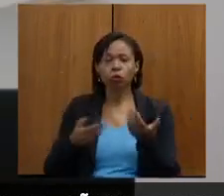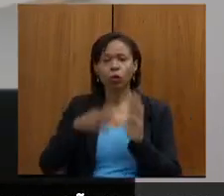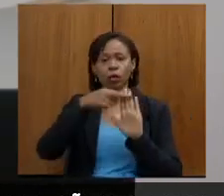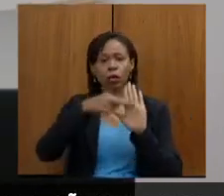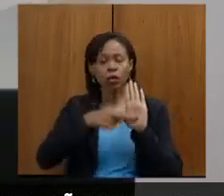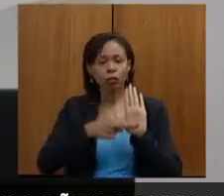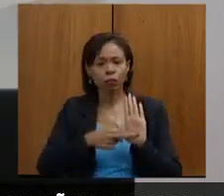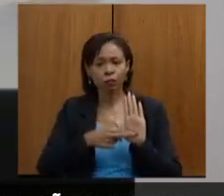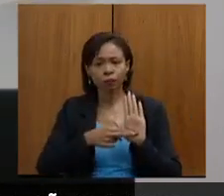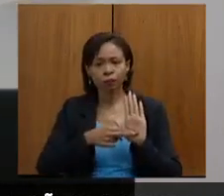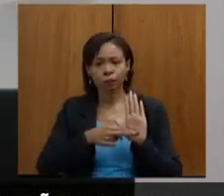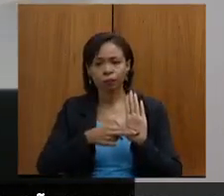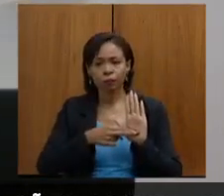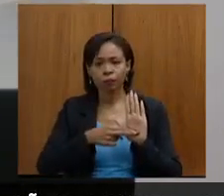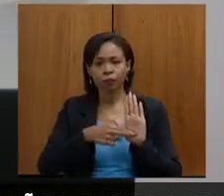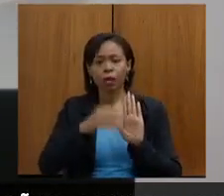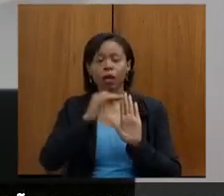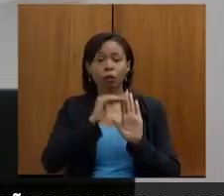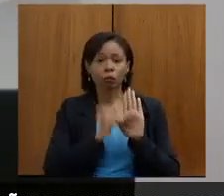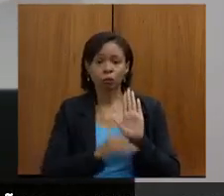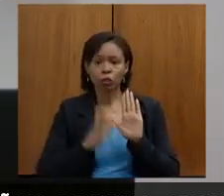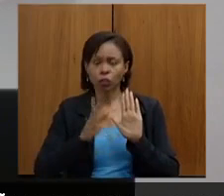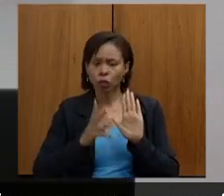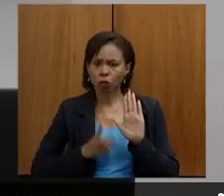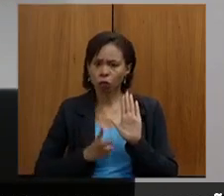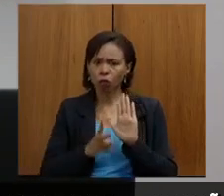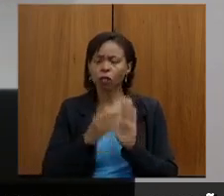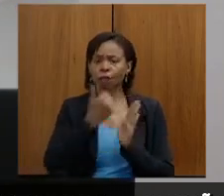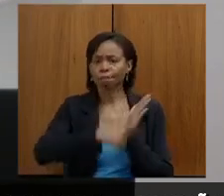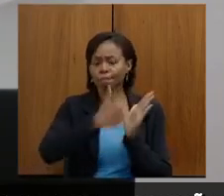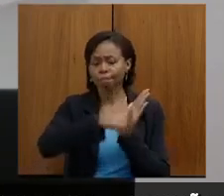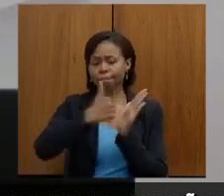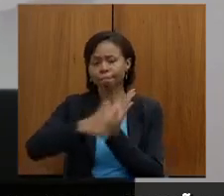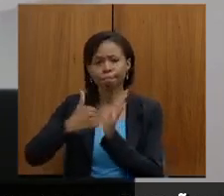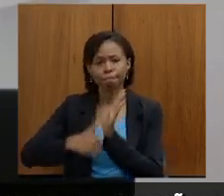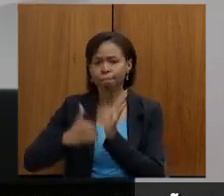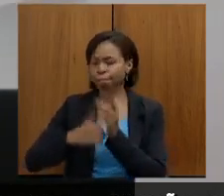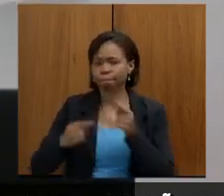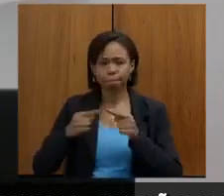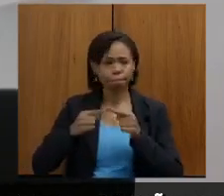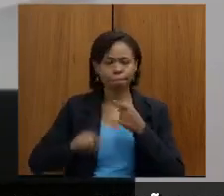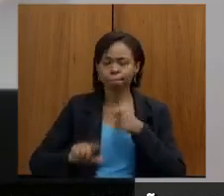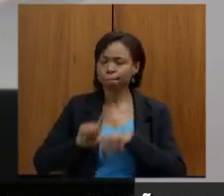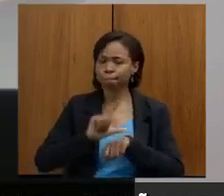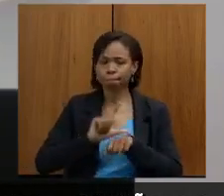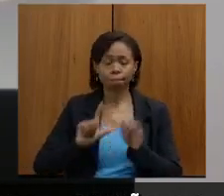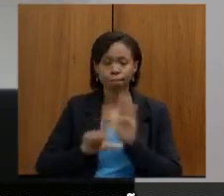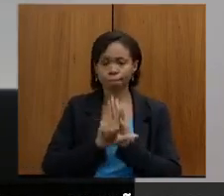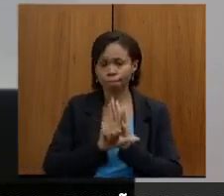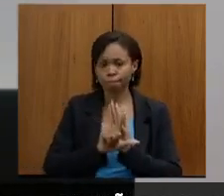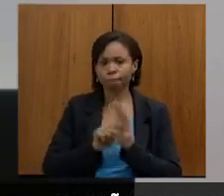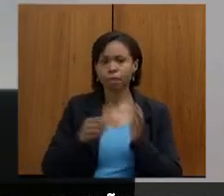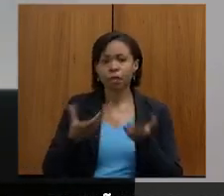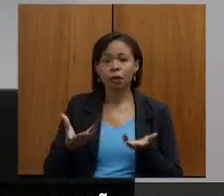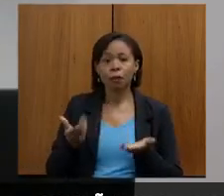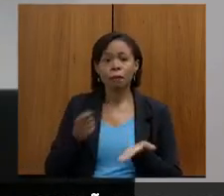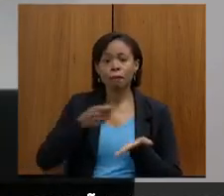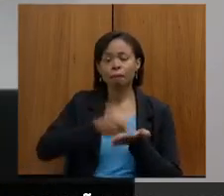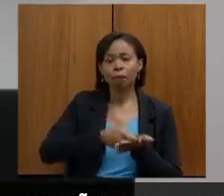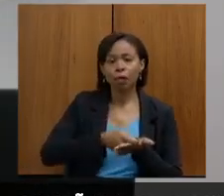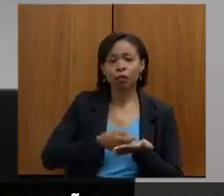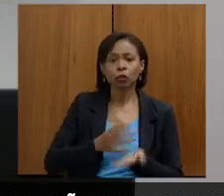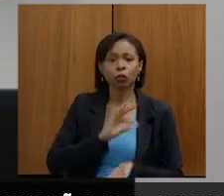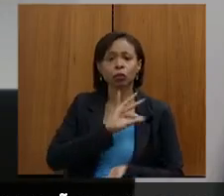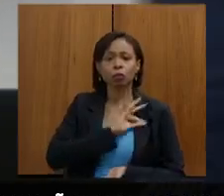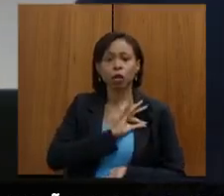repercussão geral reconhecida nos termos já diz que continua sendo descontada de forma ilegal as contribuições dos